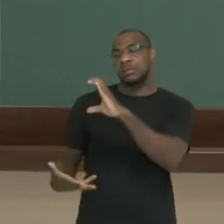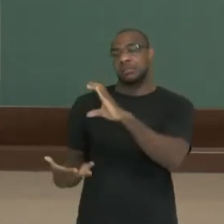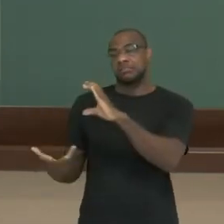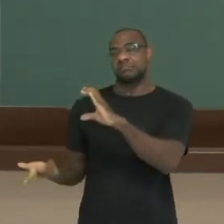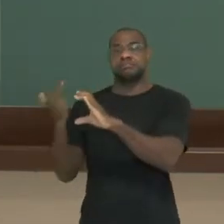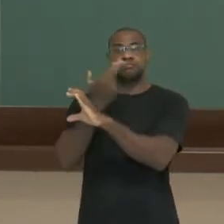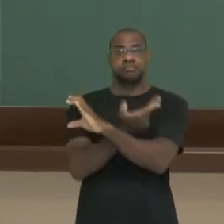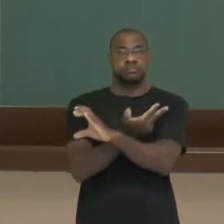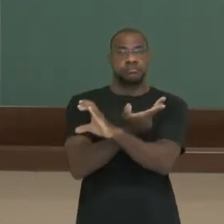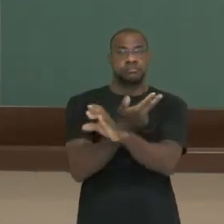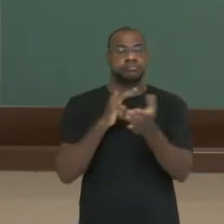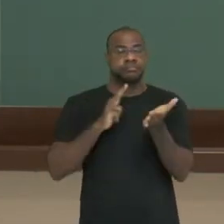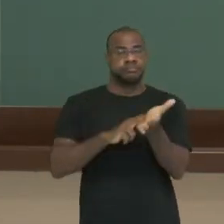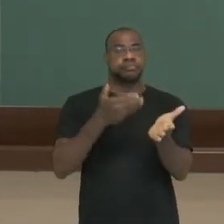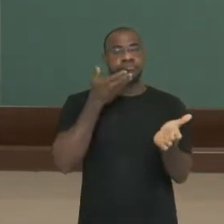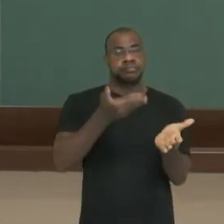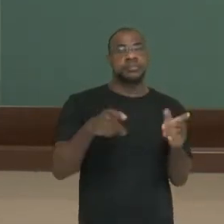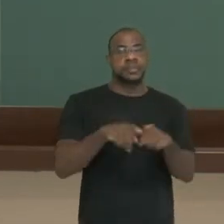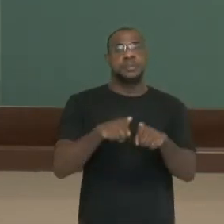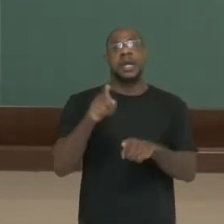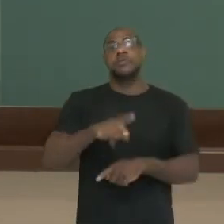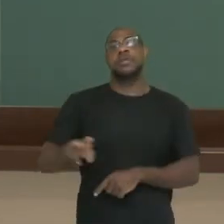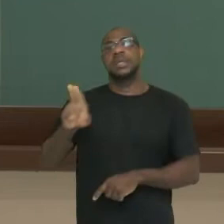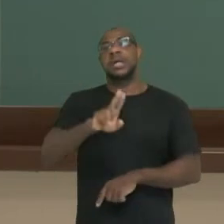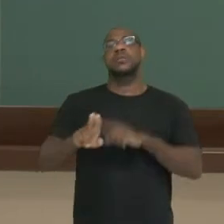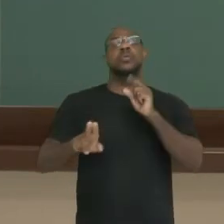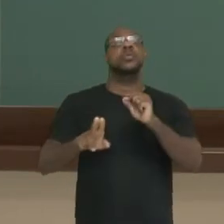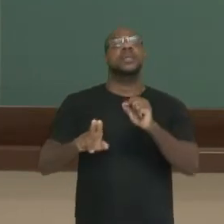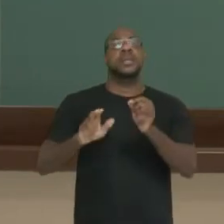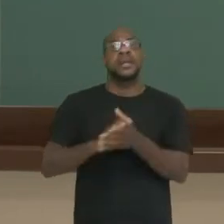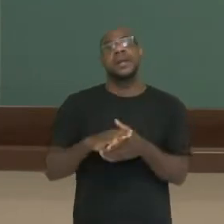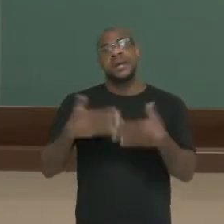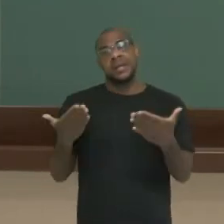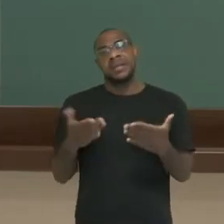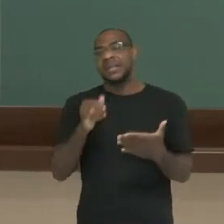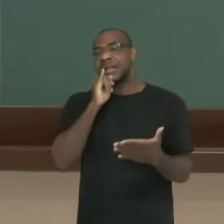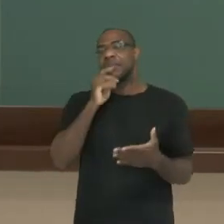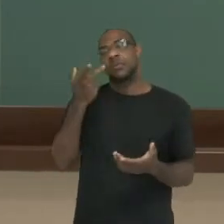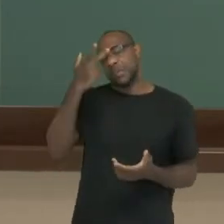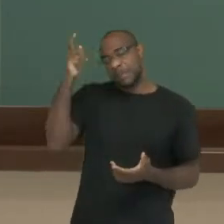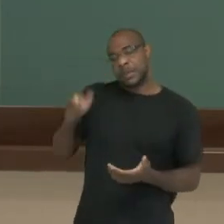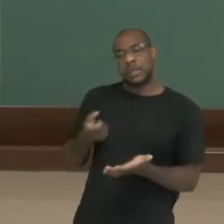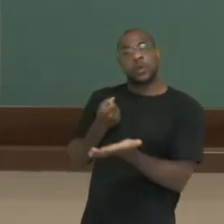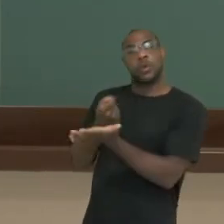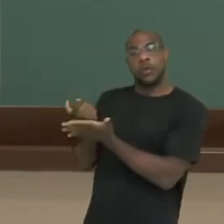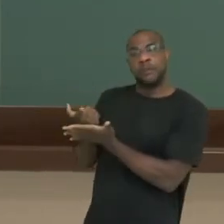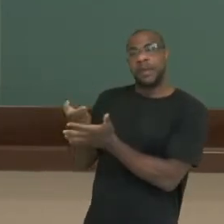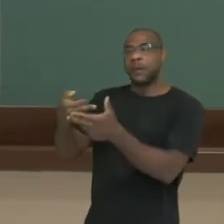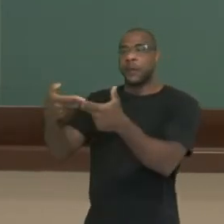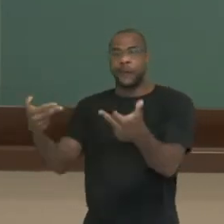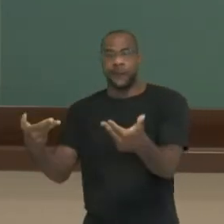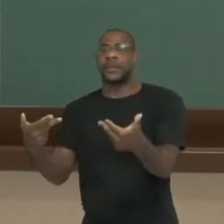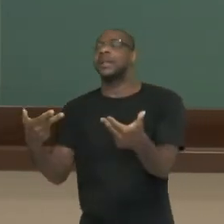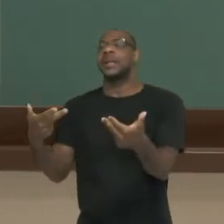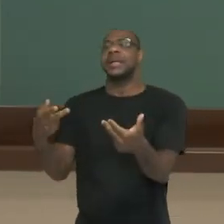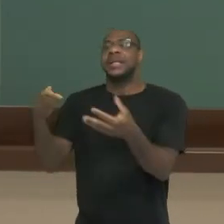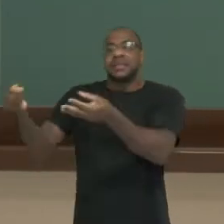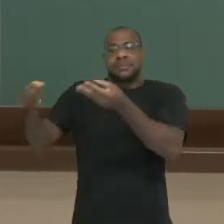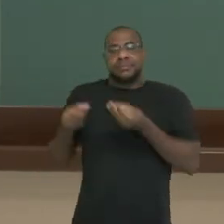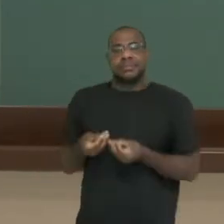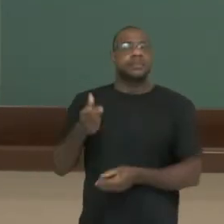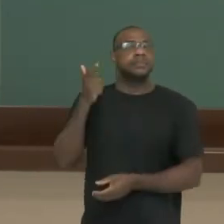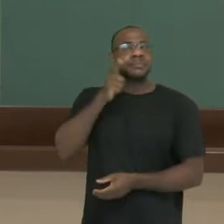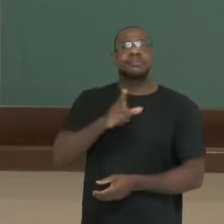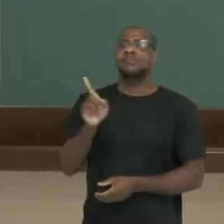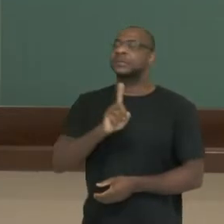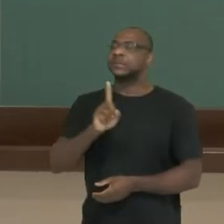semelhantes e são geralmente utilizadas para quando o consumidor adquire um determinado produto ou uma prestação de serviços e